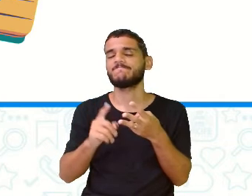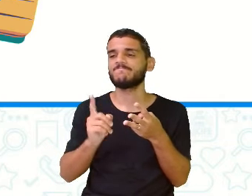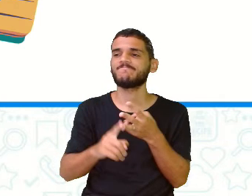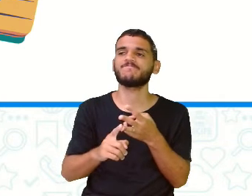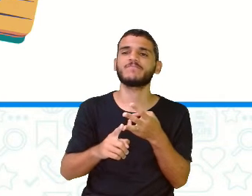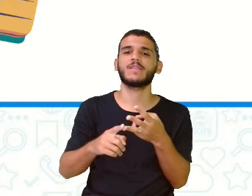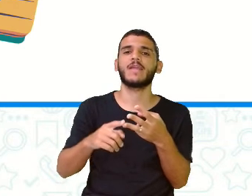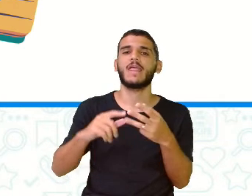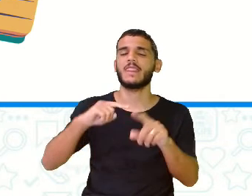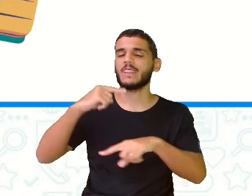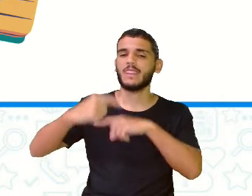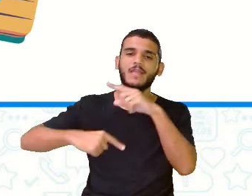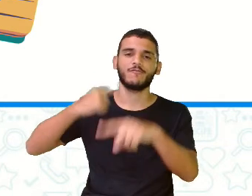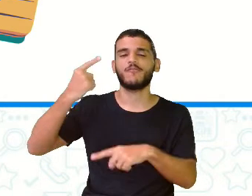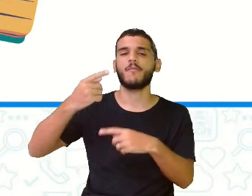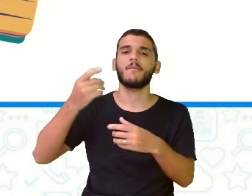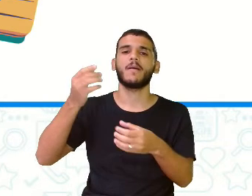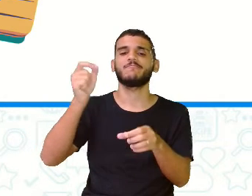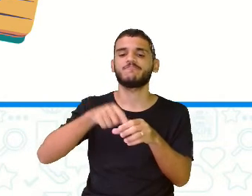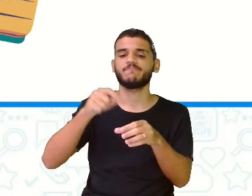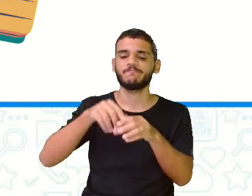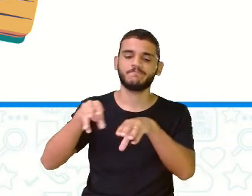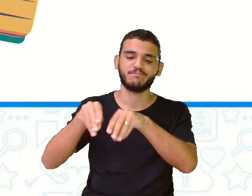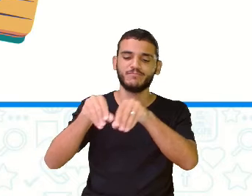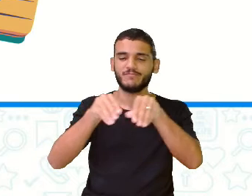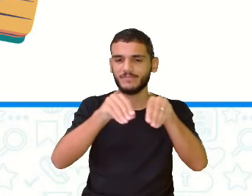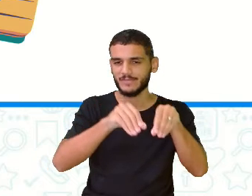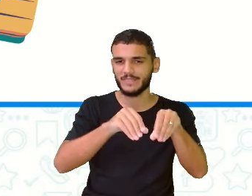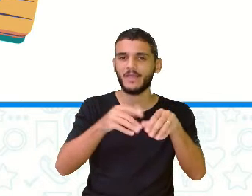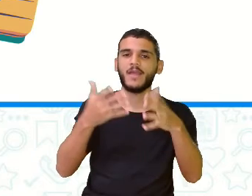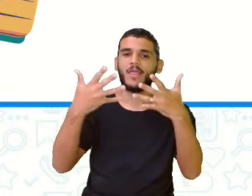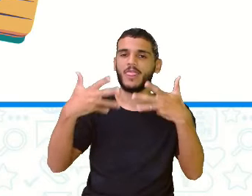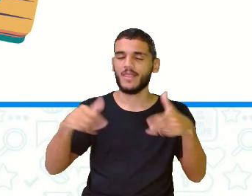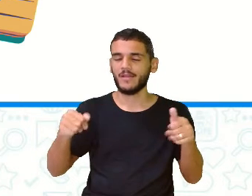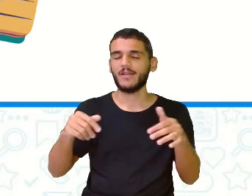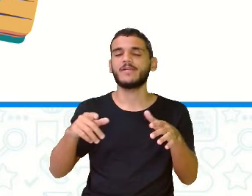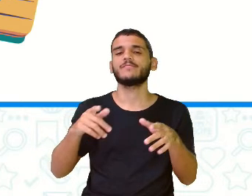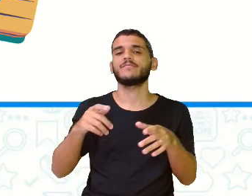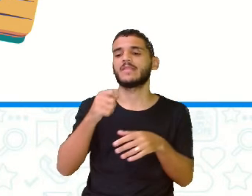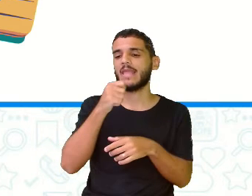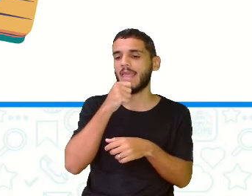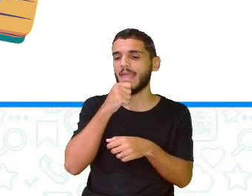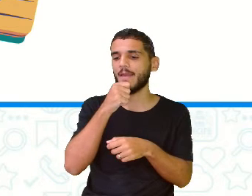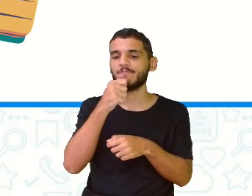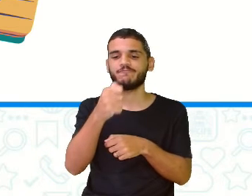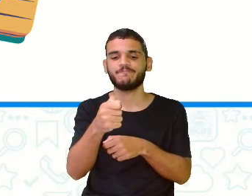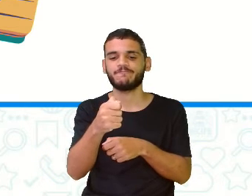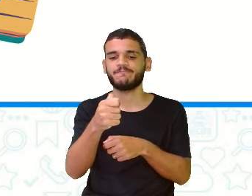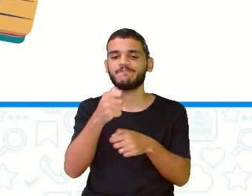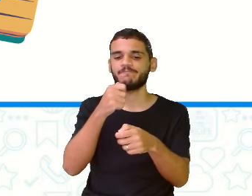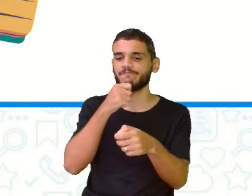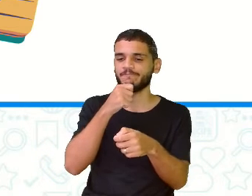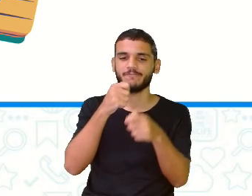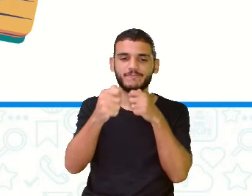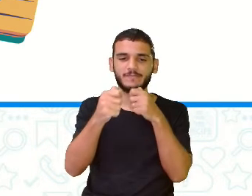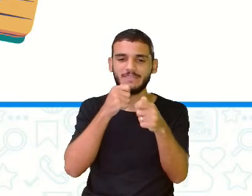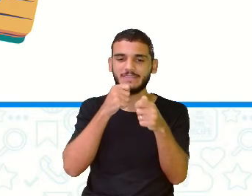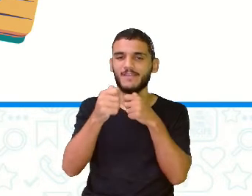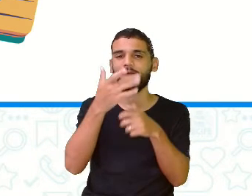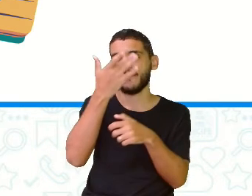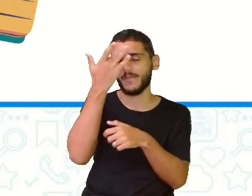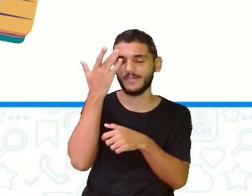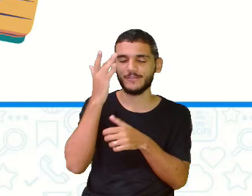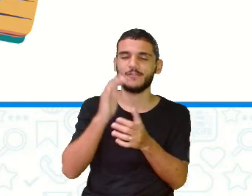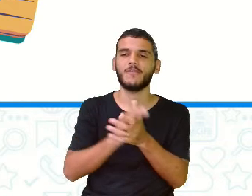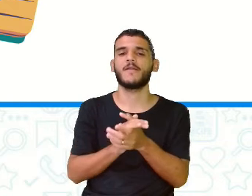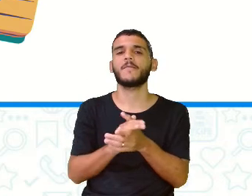reciclagem, transformar em adubo ali orgânico, entrevistou pessoas, que já é aqui o segundo tópico, entrevistas, então